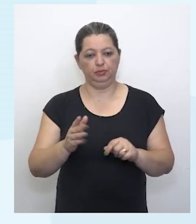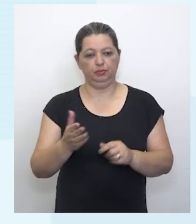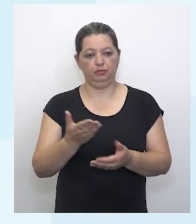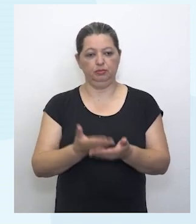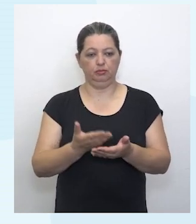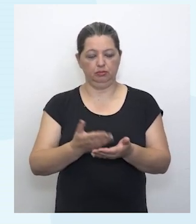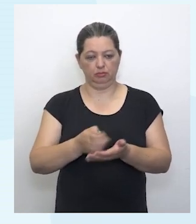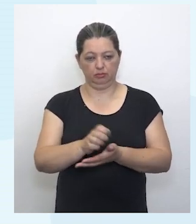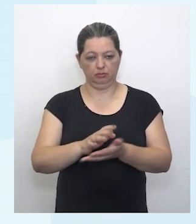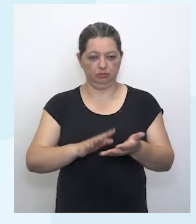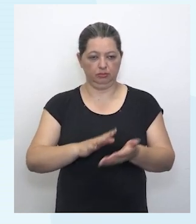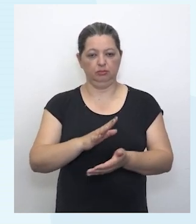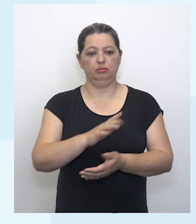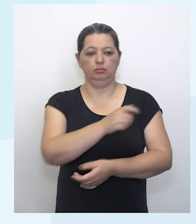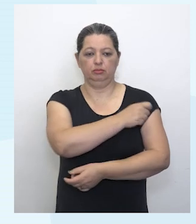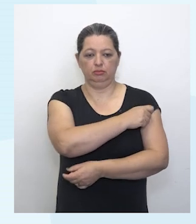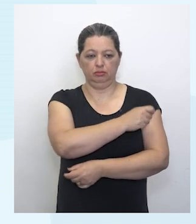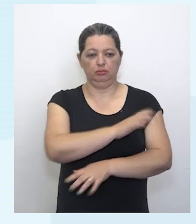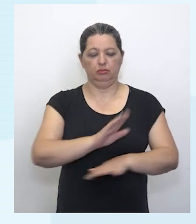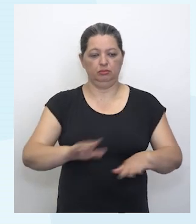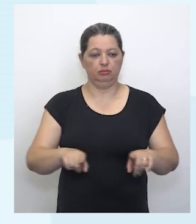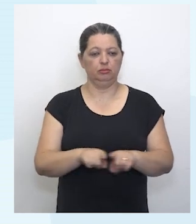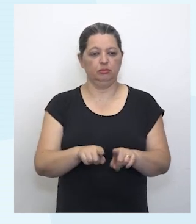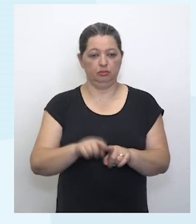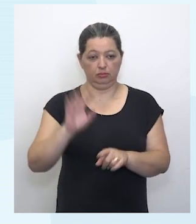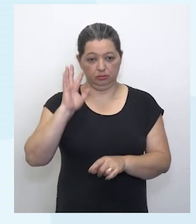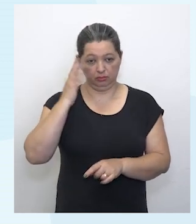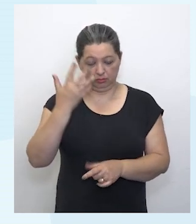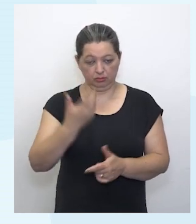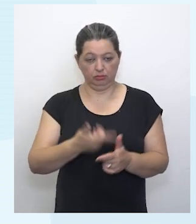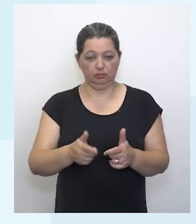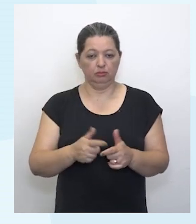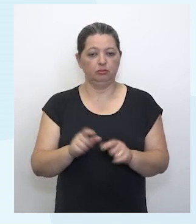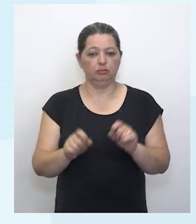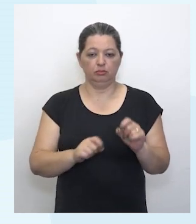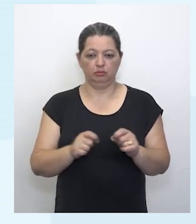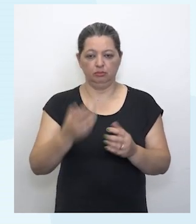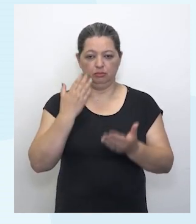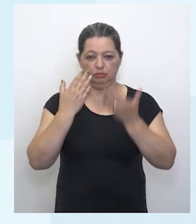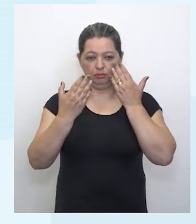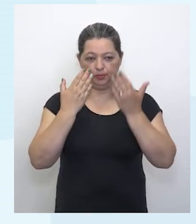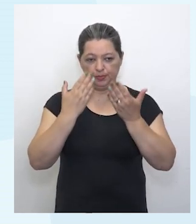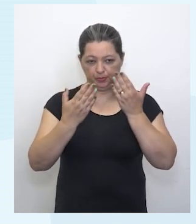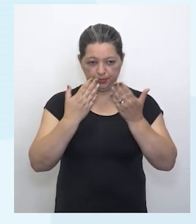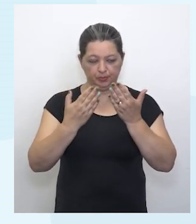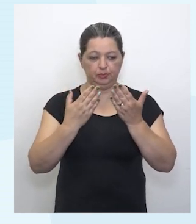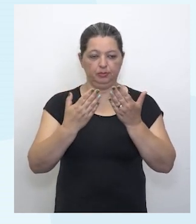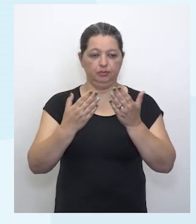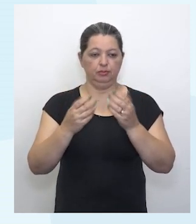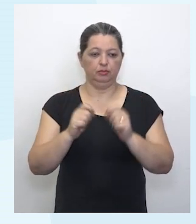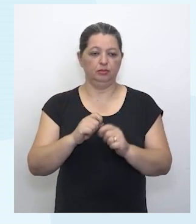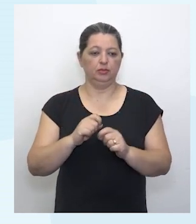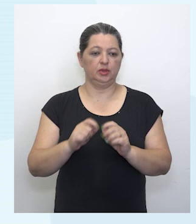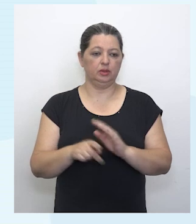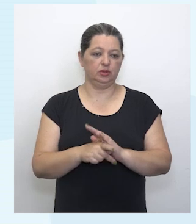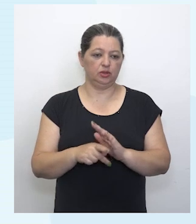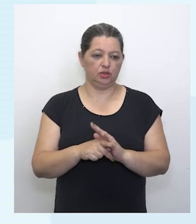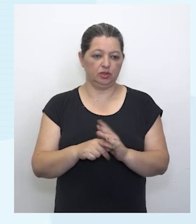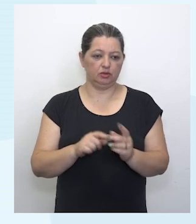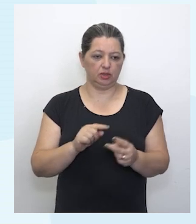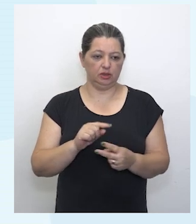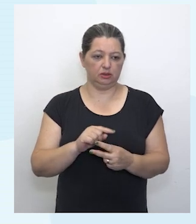Também resolver situações, problemas envolvendo comparação, equivalência, situações